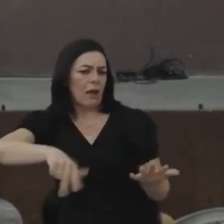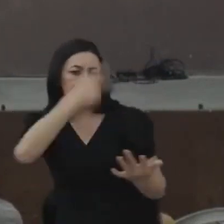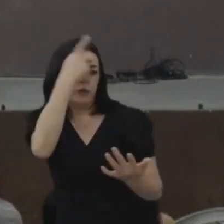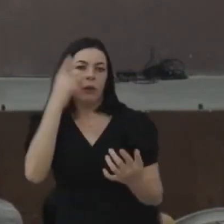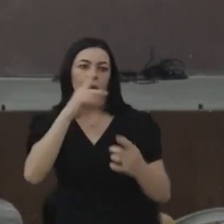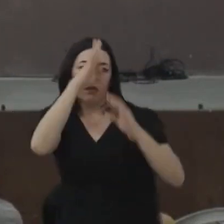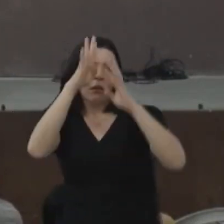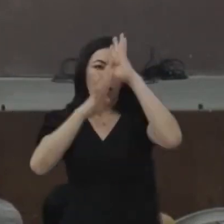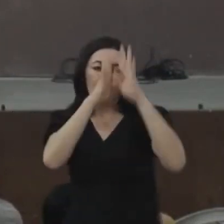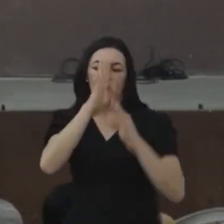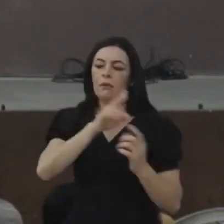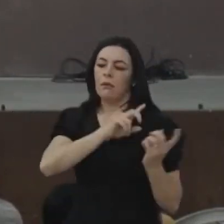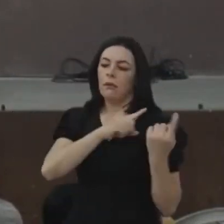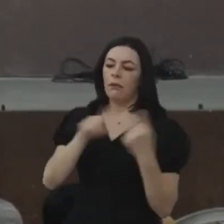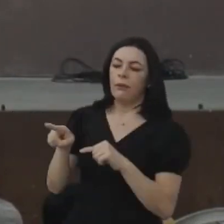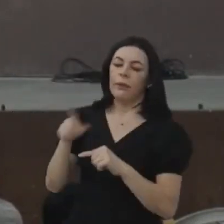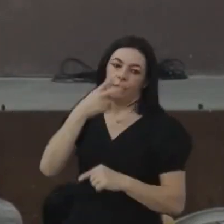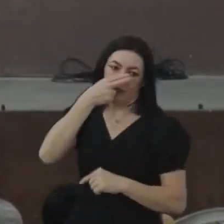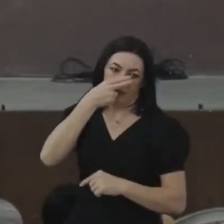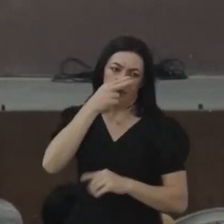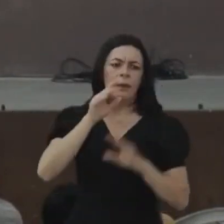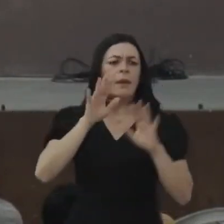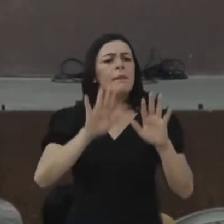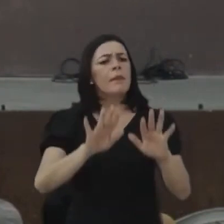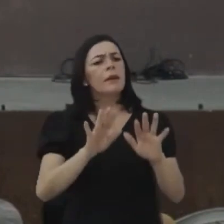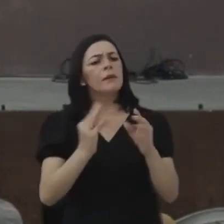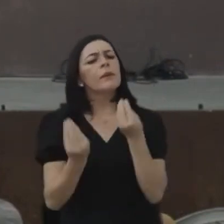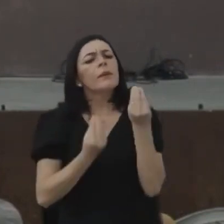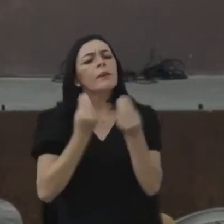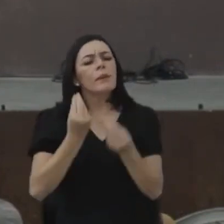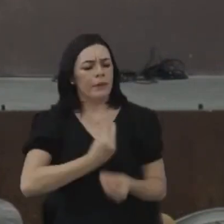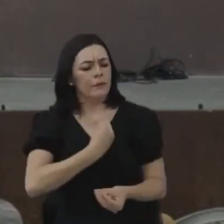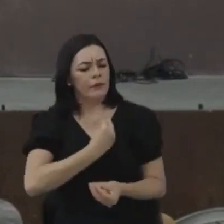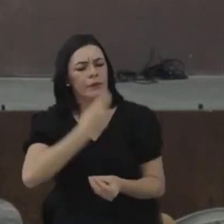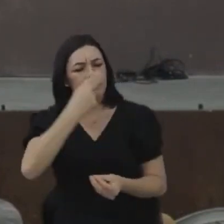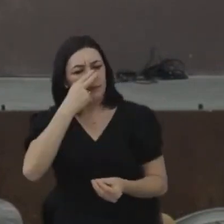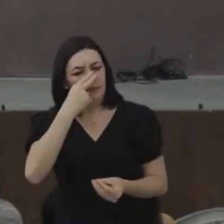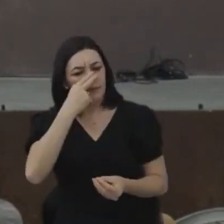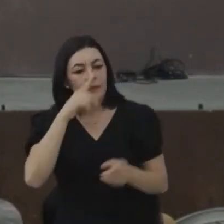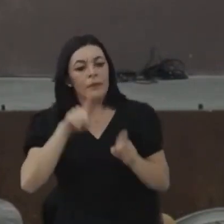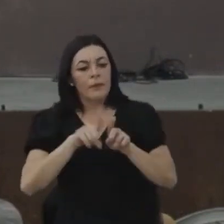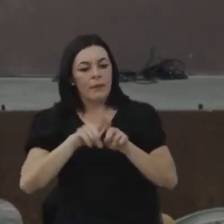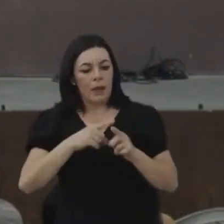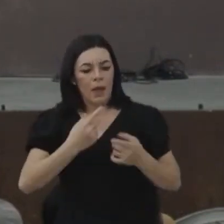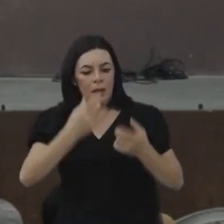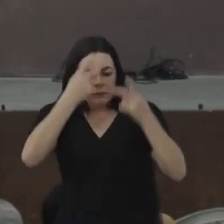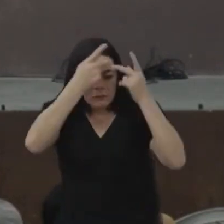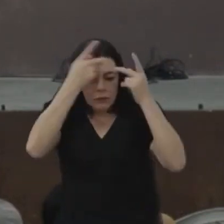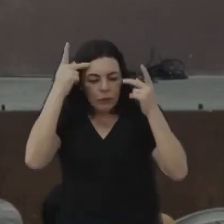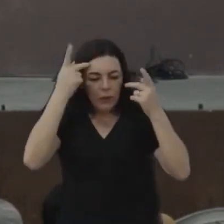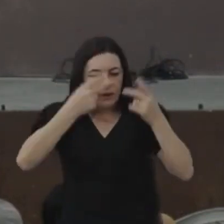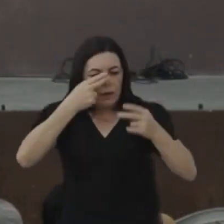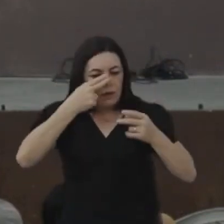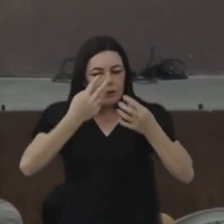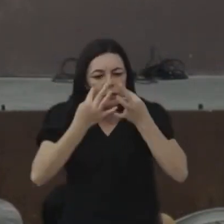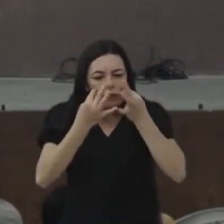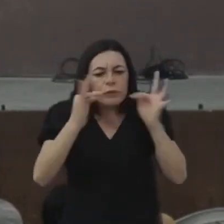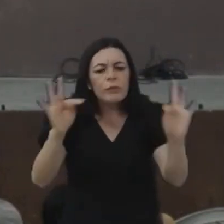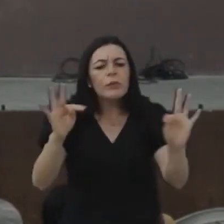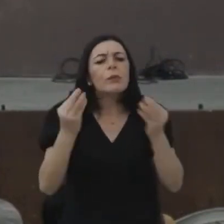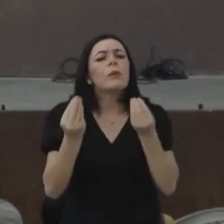a nosso respeito. Mas como é que deve ser o estilo de vida e o impacto desses cidadãos do reino no